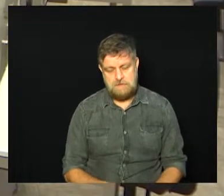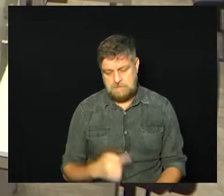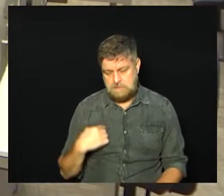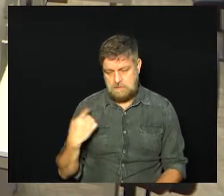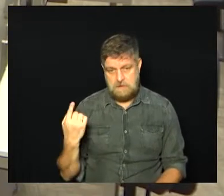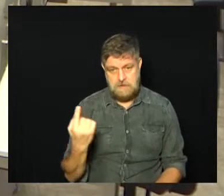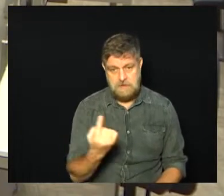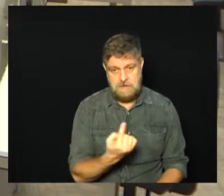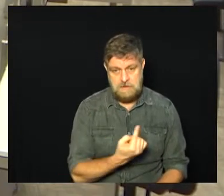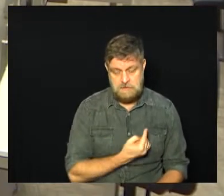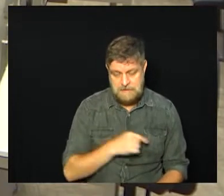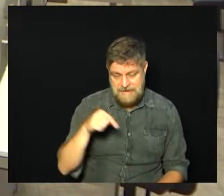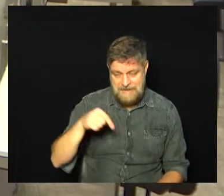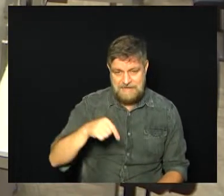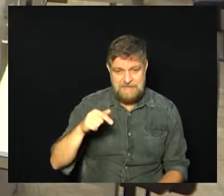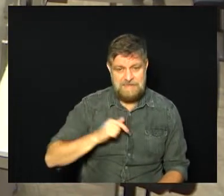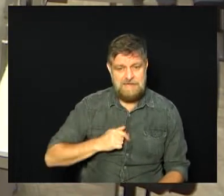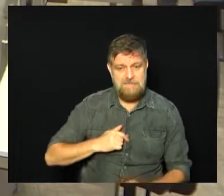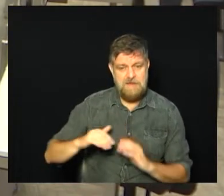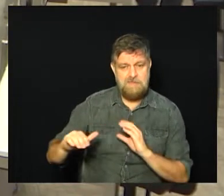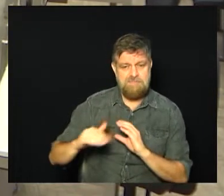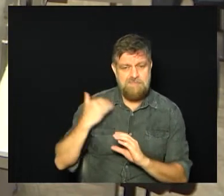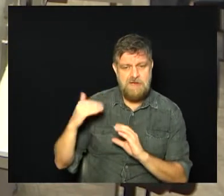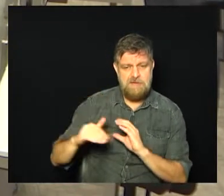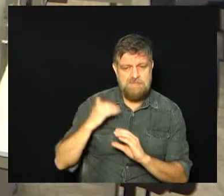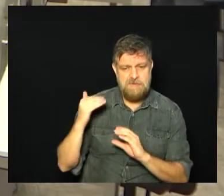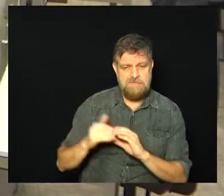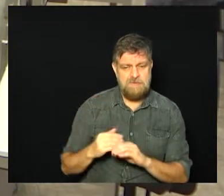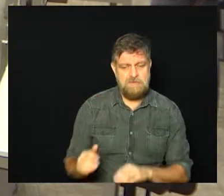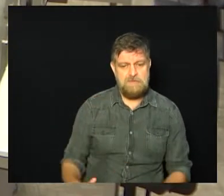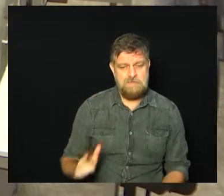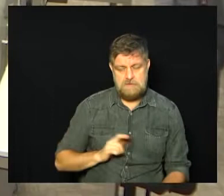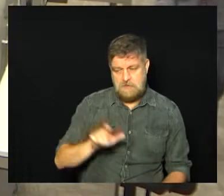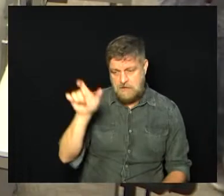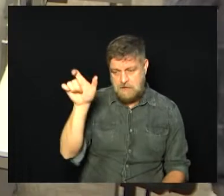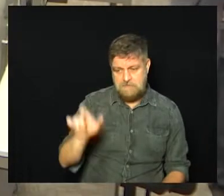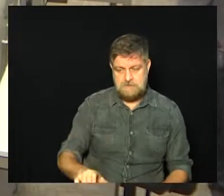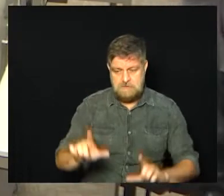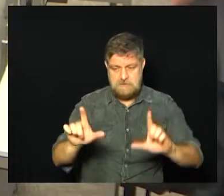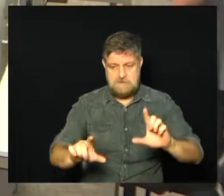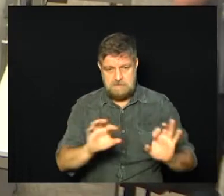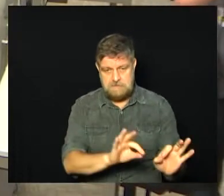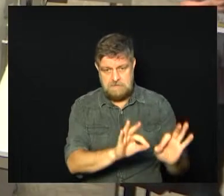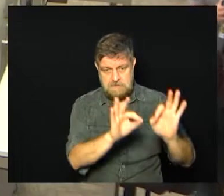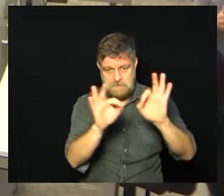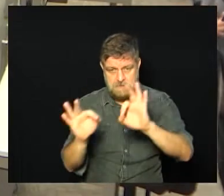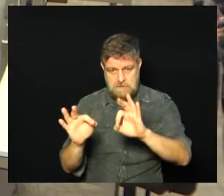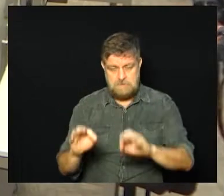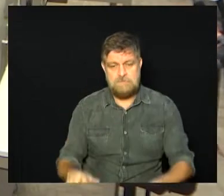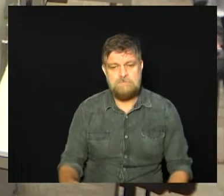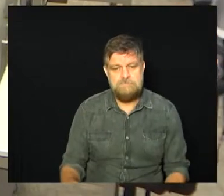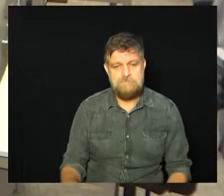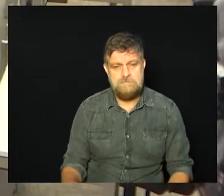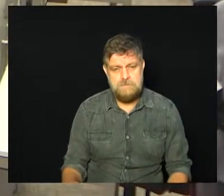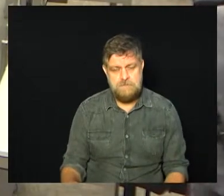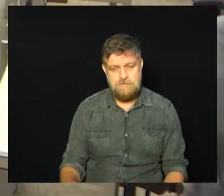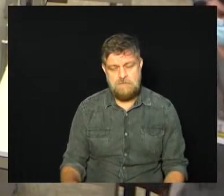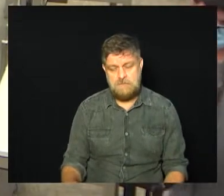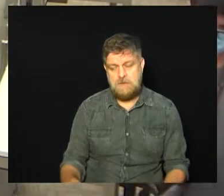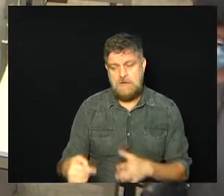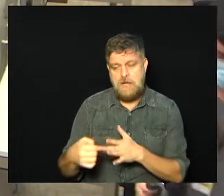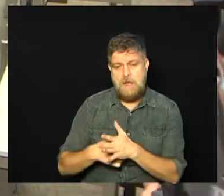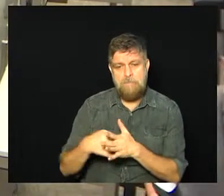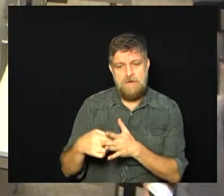recebemos aqui um questionamento de um munícipe que está assistindo, Robenildo Silva Norberto, e ele